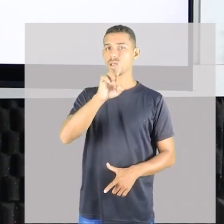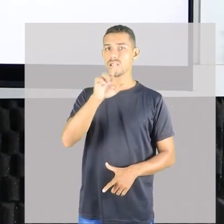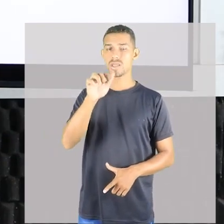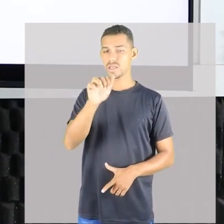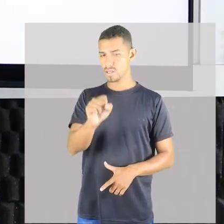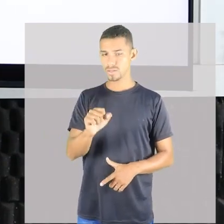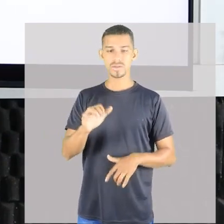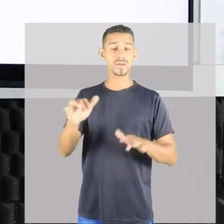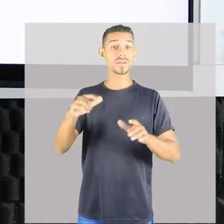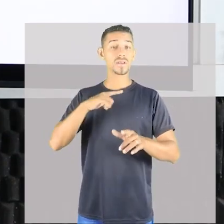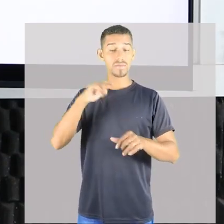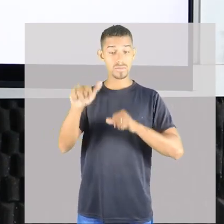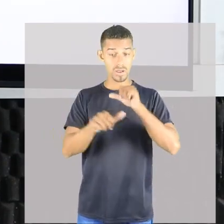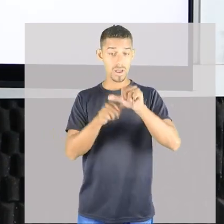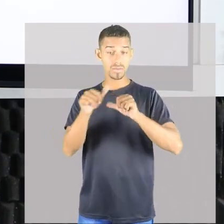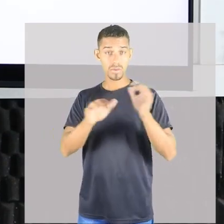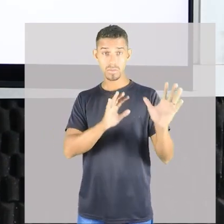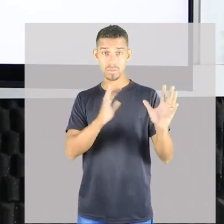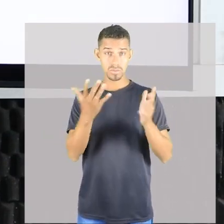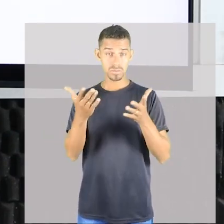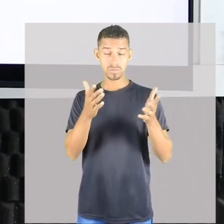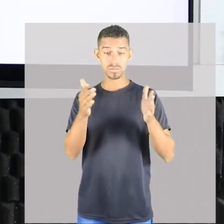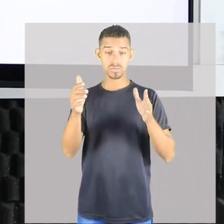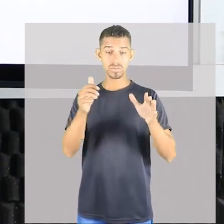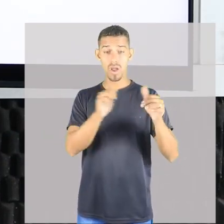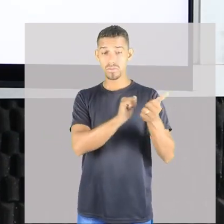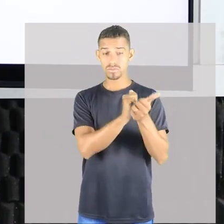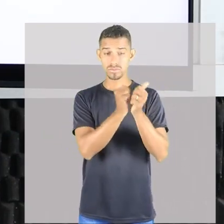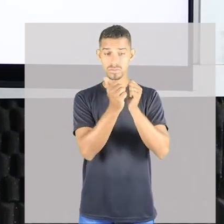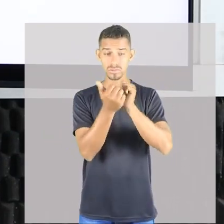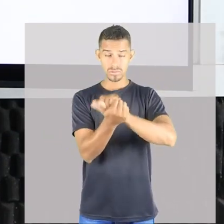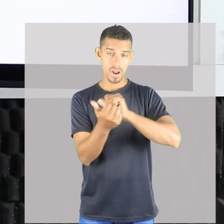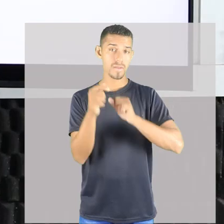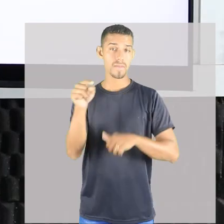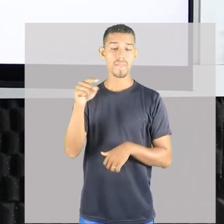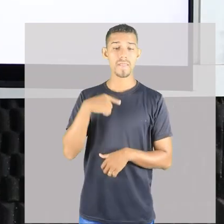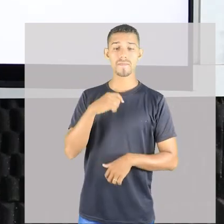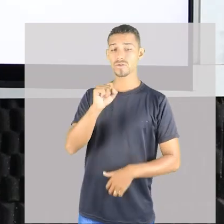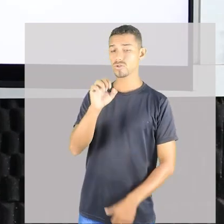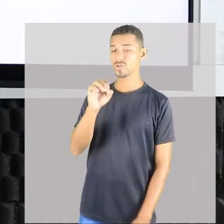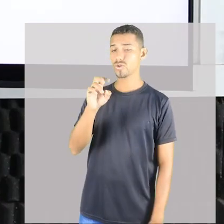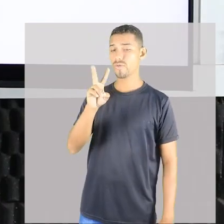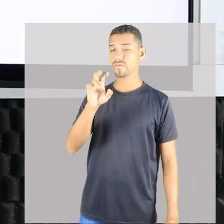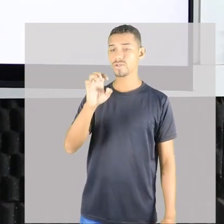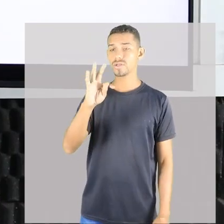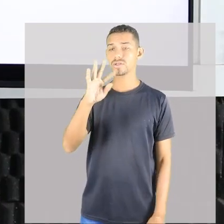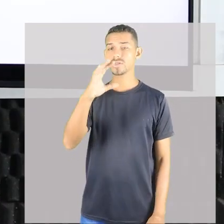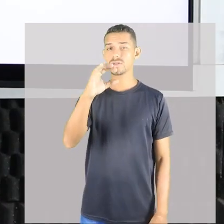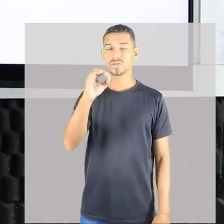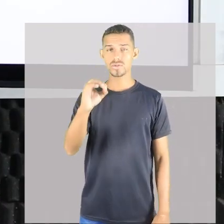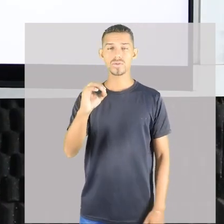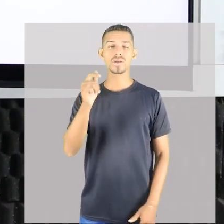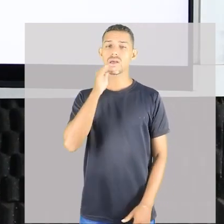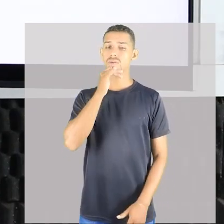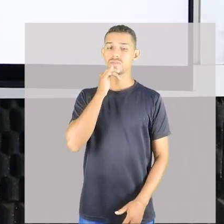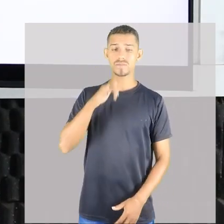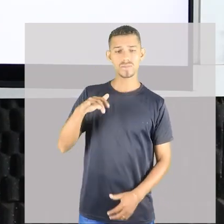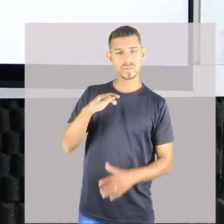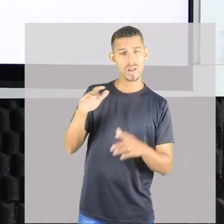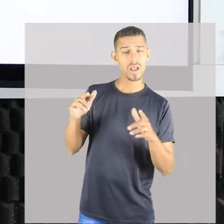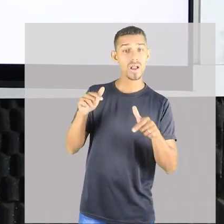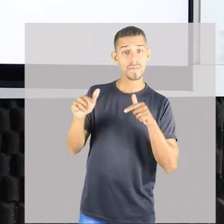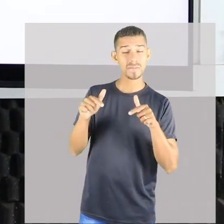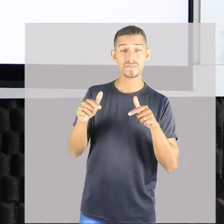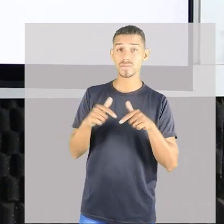fato, nós temos uma fase da Revolução da qual os soviéticos já haviam sido discutido, que era a questão do Estado operário. Então você